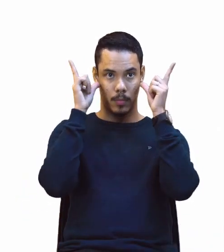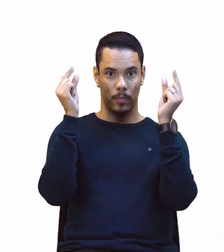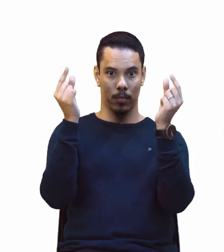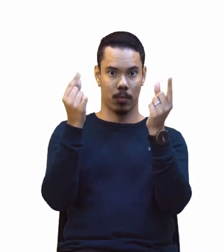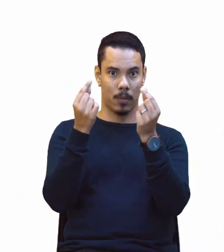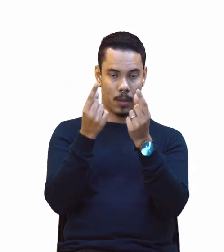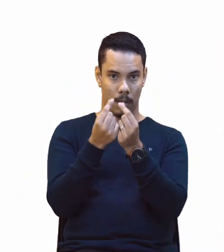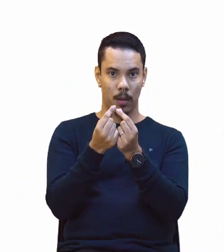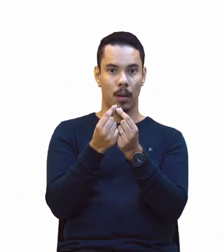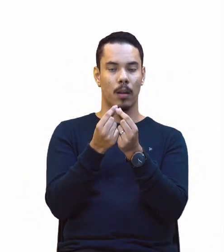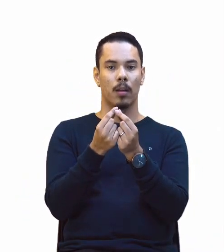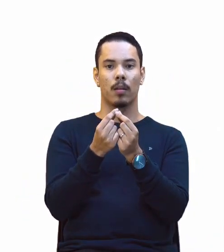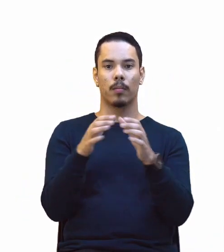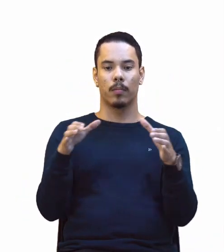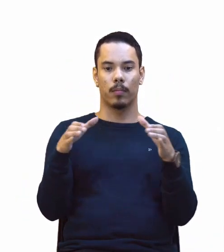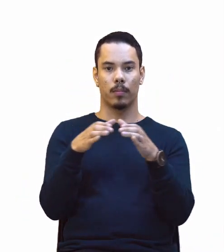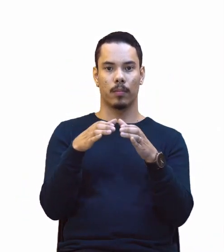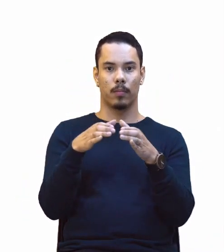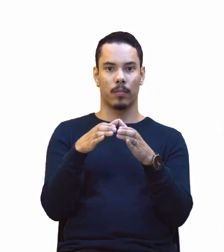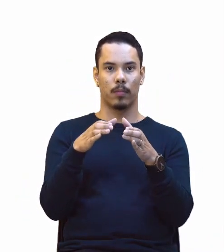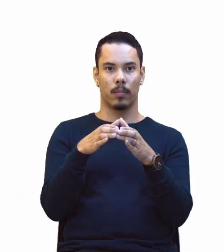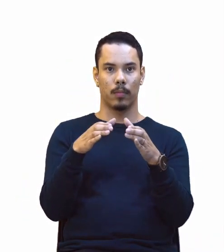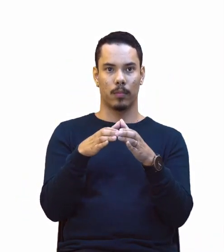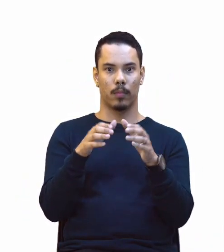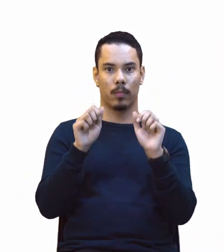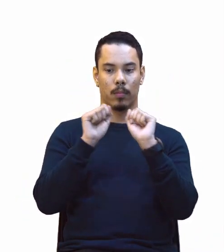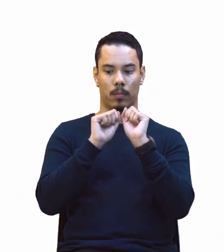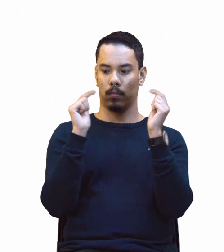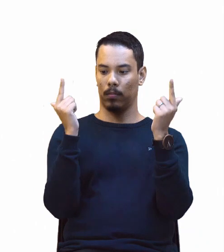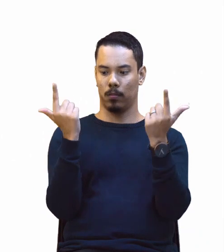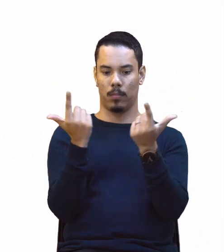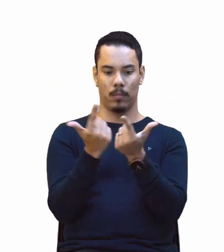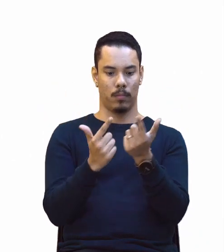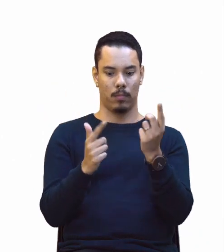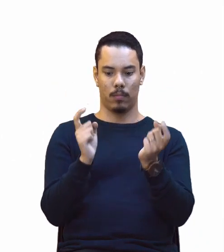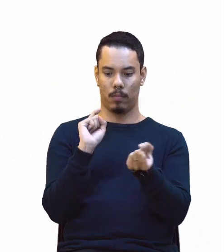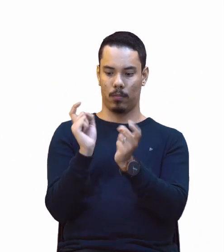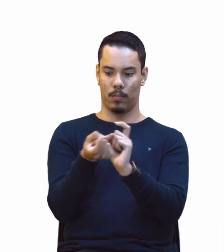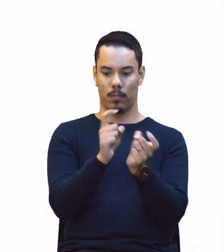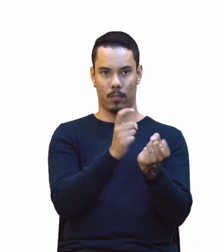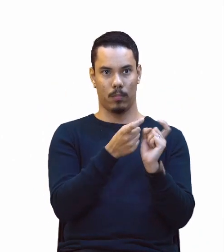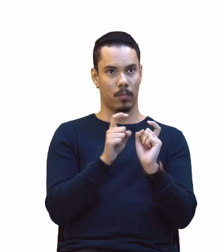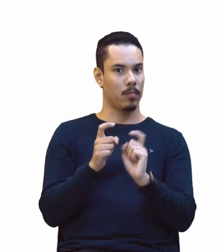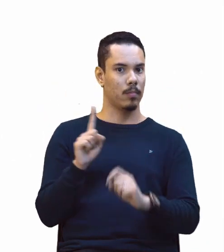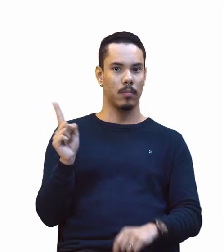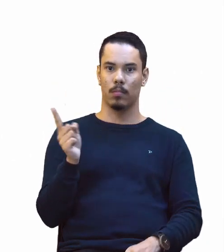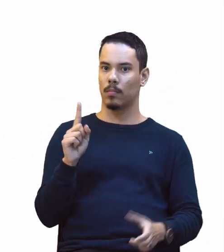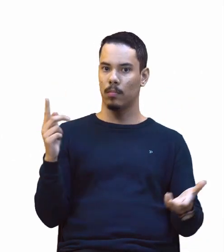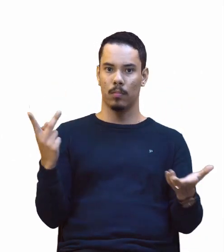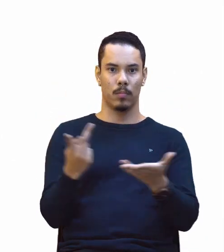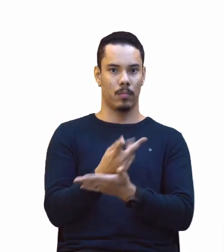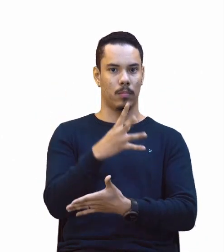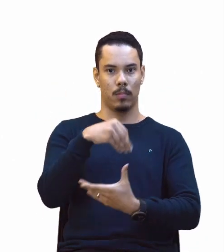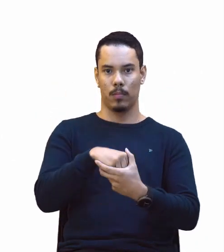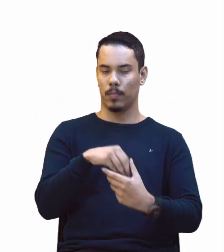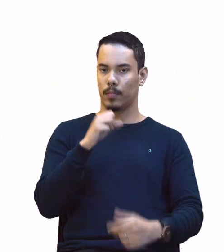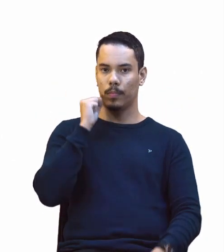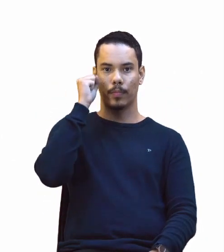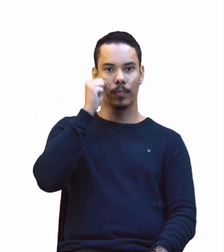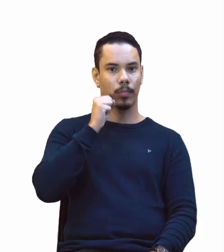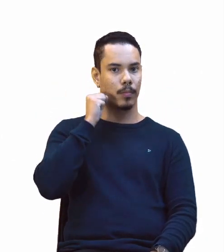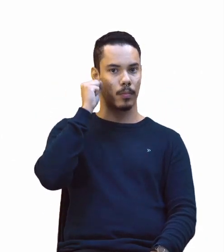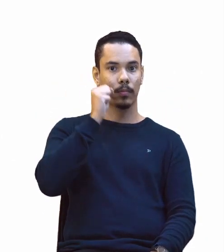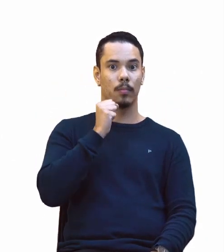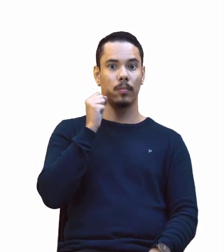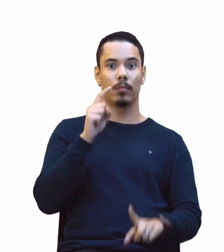a Assembleia não era realizada no Senado, mas